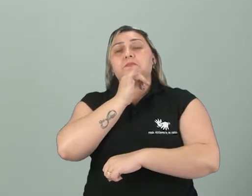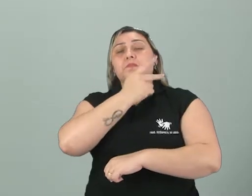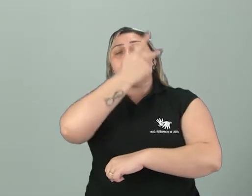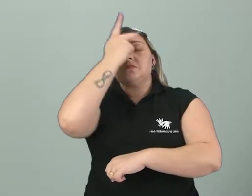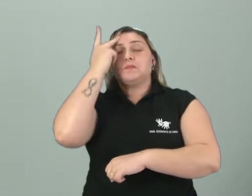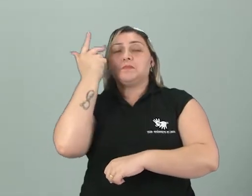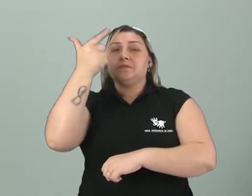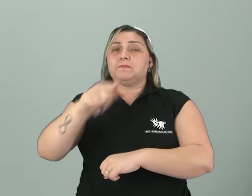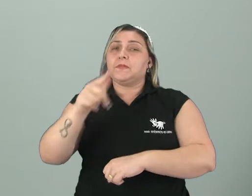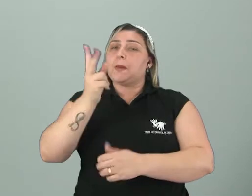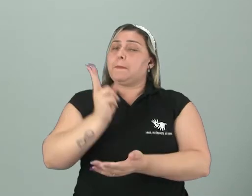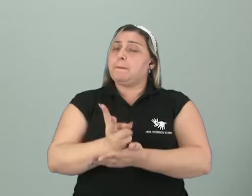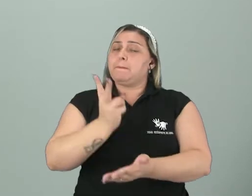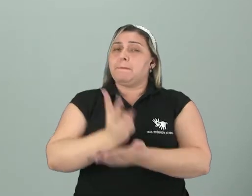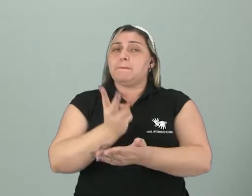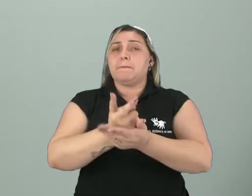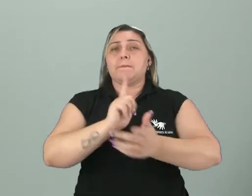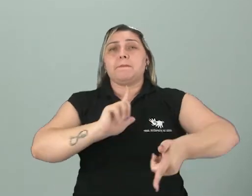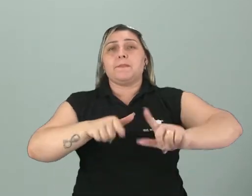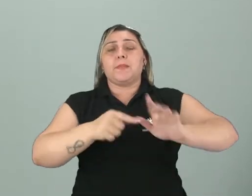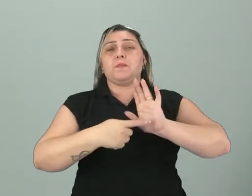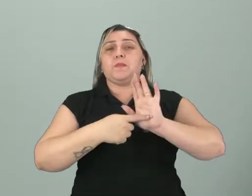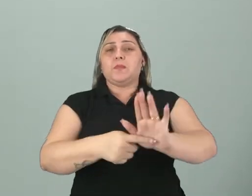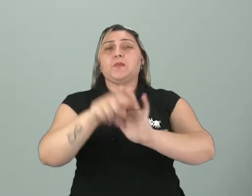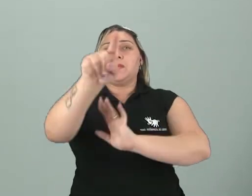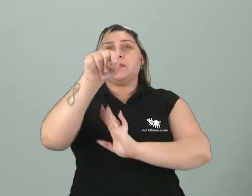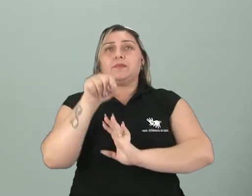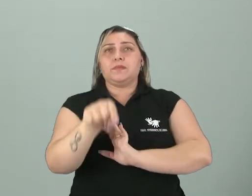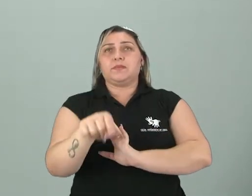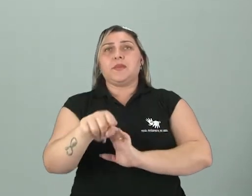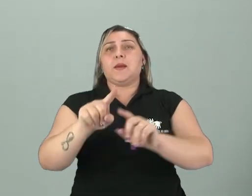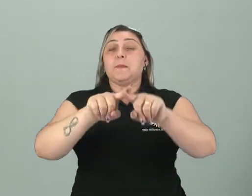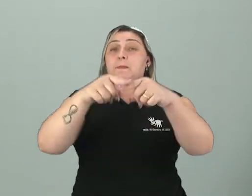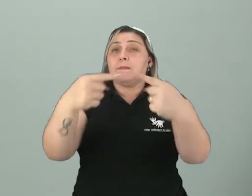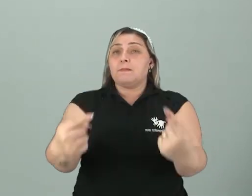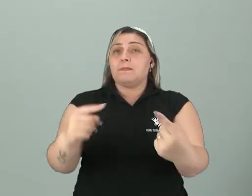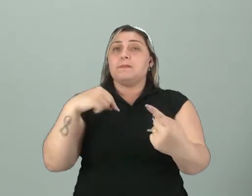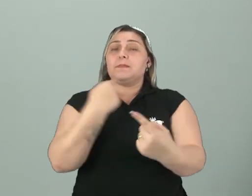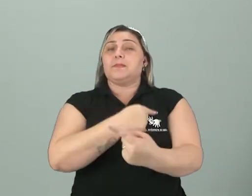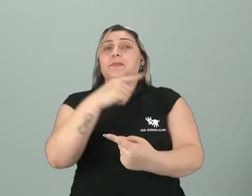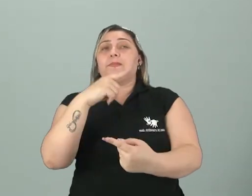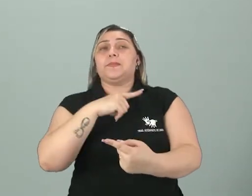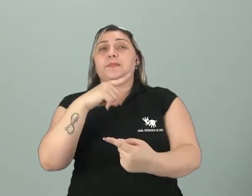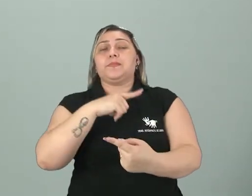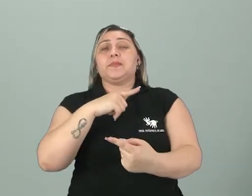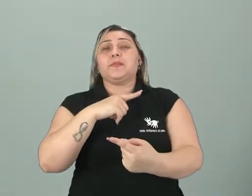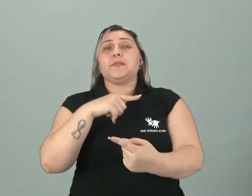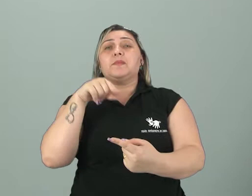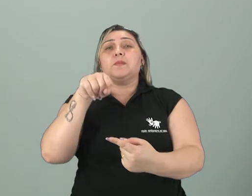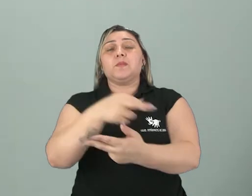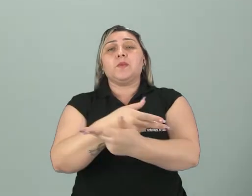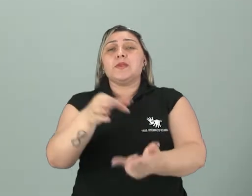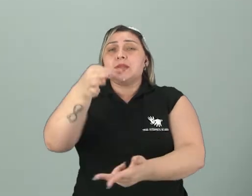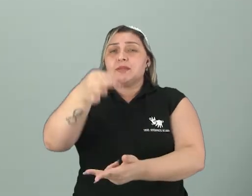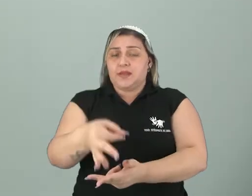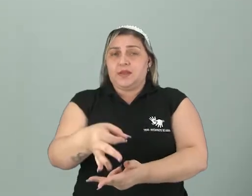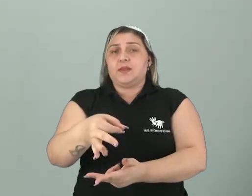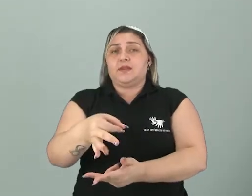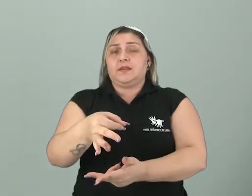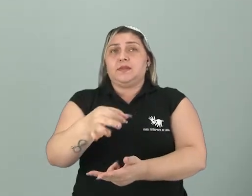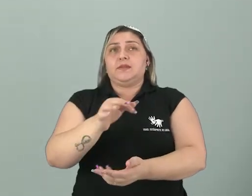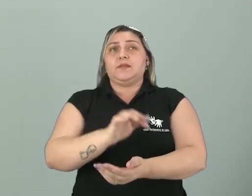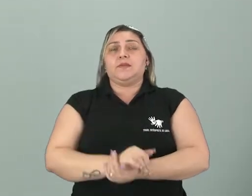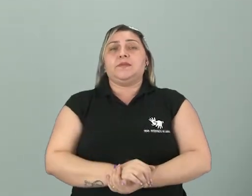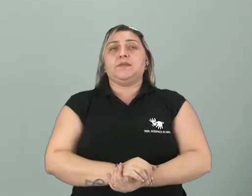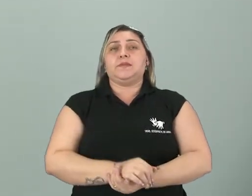repetem muito a mesma letra, indicando ali uma exclamação. Mas nós temos o ponto específico, o sinal de pontuação, que é o sinal